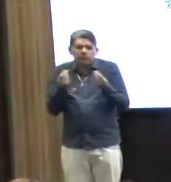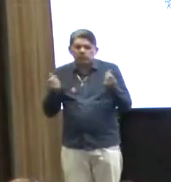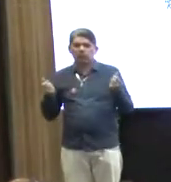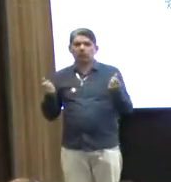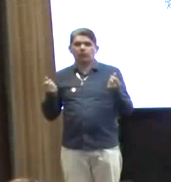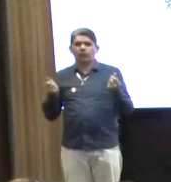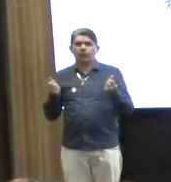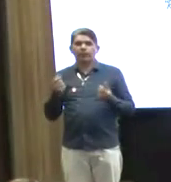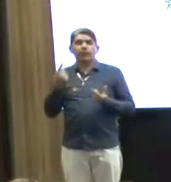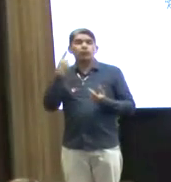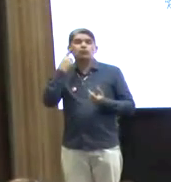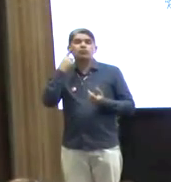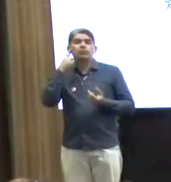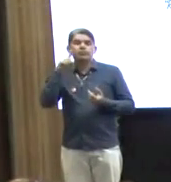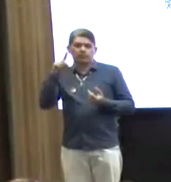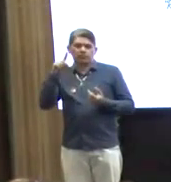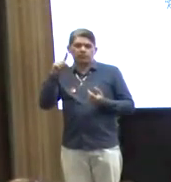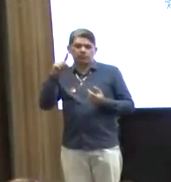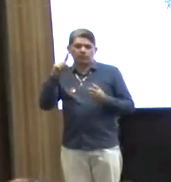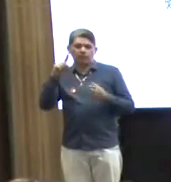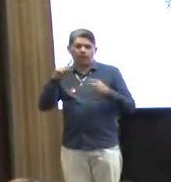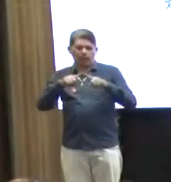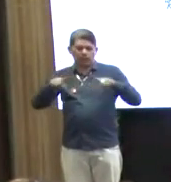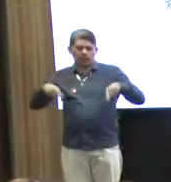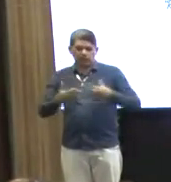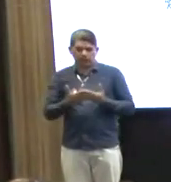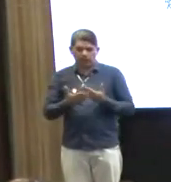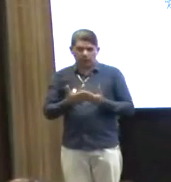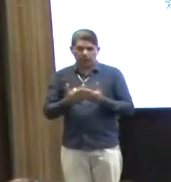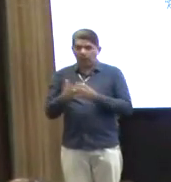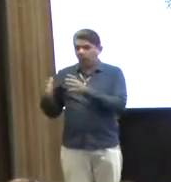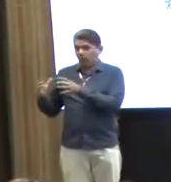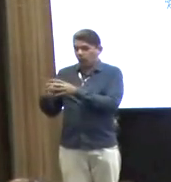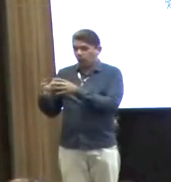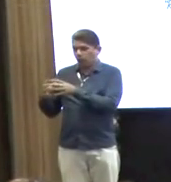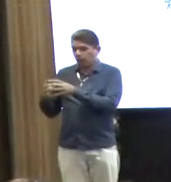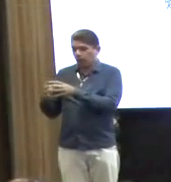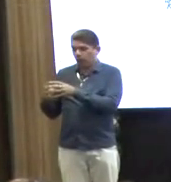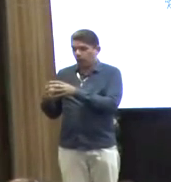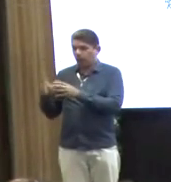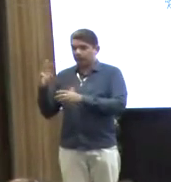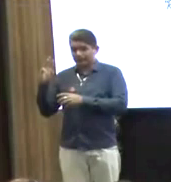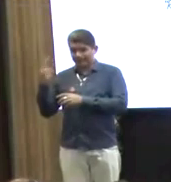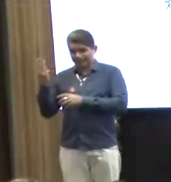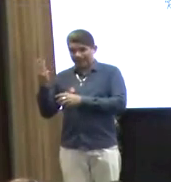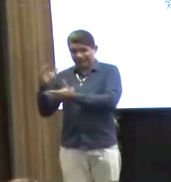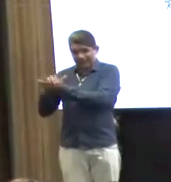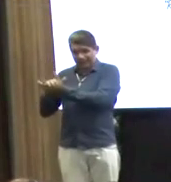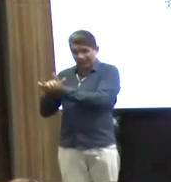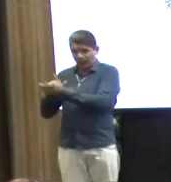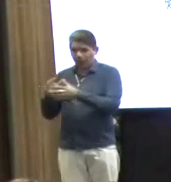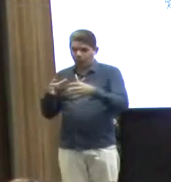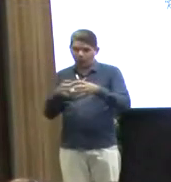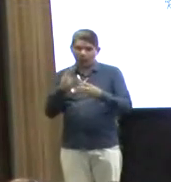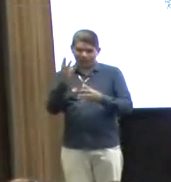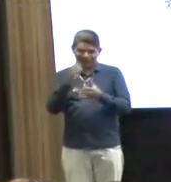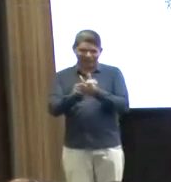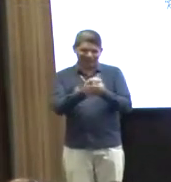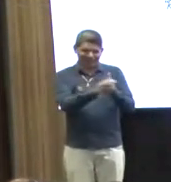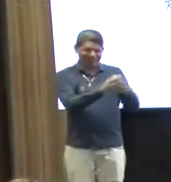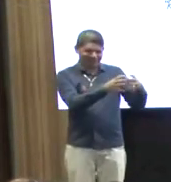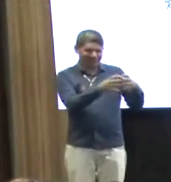se formarem 3 grupos em sala de aula, 3 casais. 2 homens, 2 mulheres e um casal misto, que